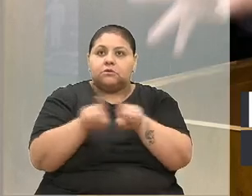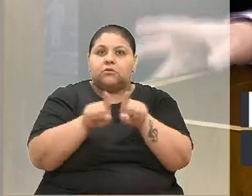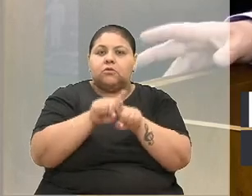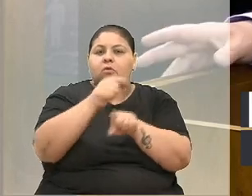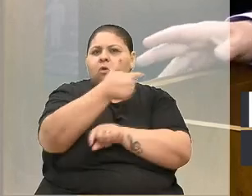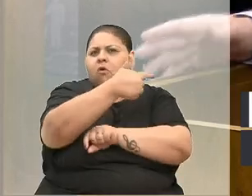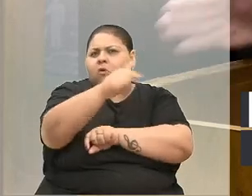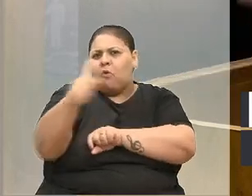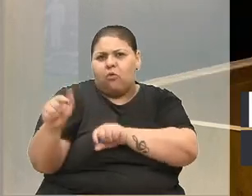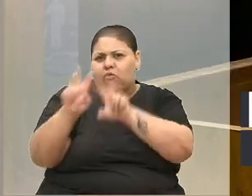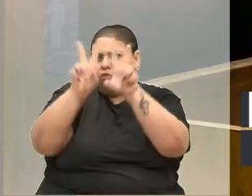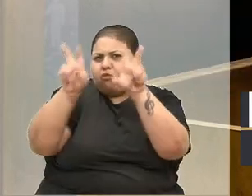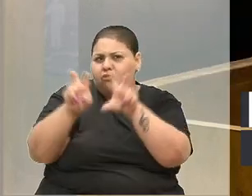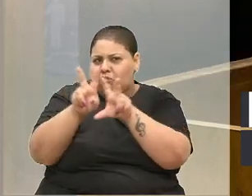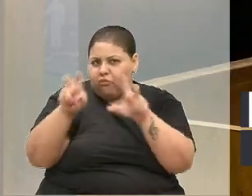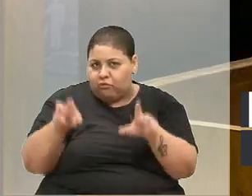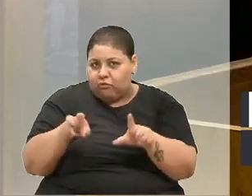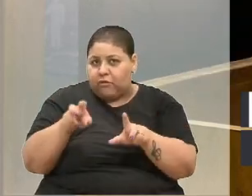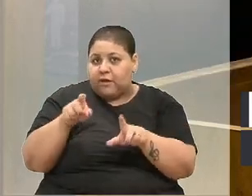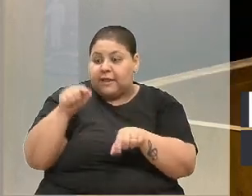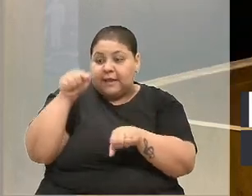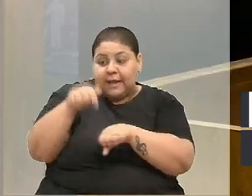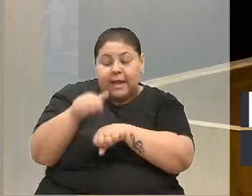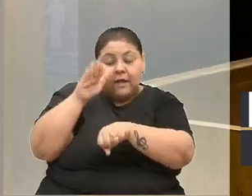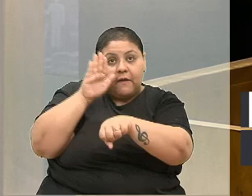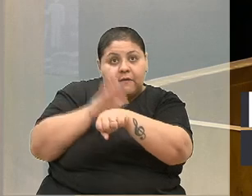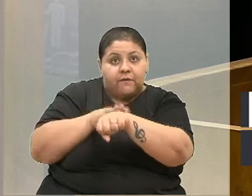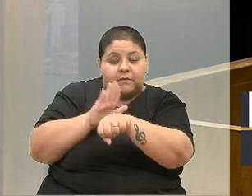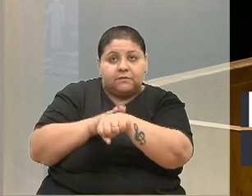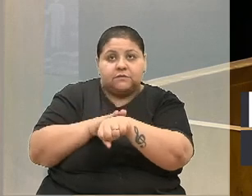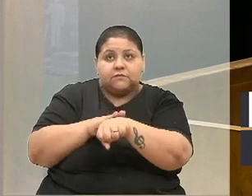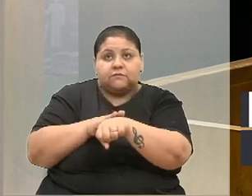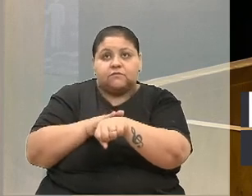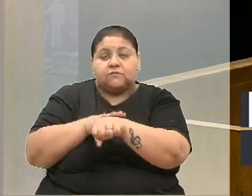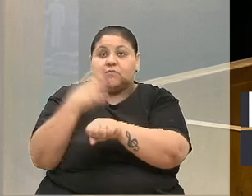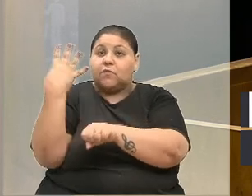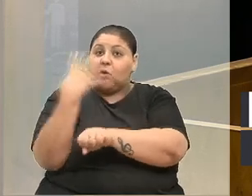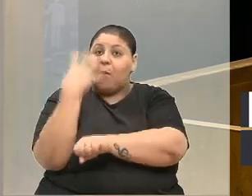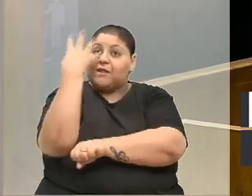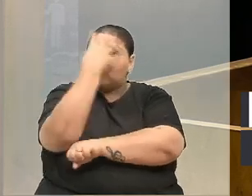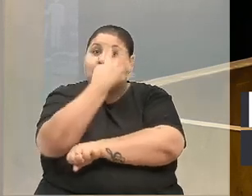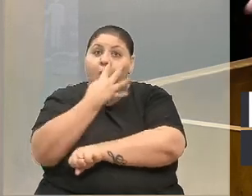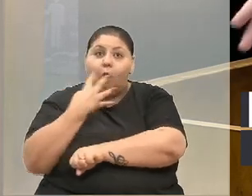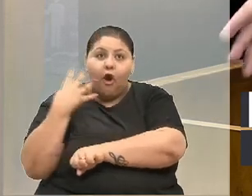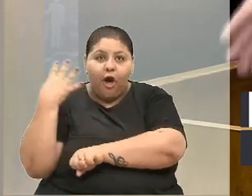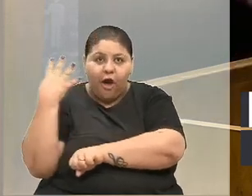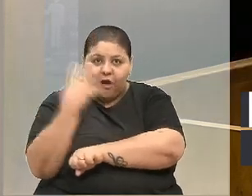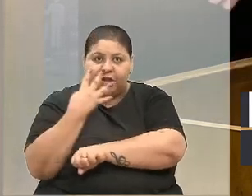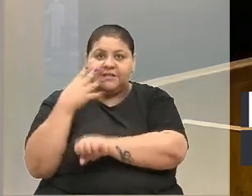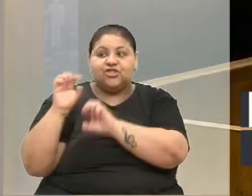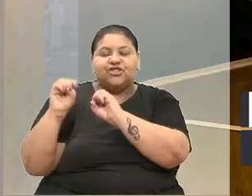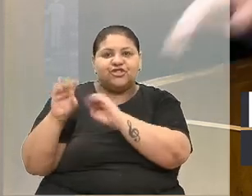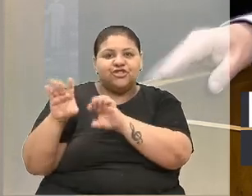outros assuntos. Então, naquele momento, pelo menos naquelas 4 horas de ensino, sim, tem que ter o